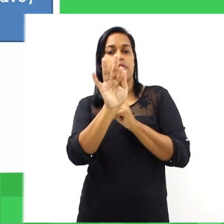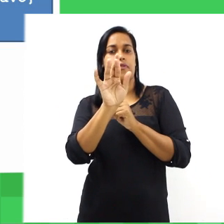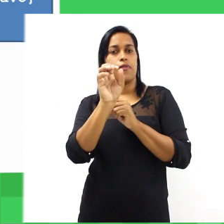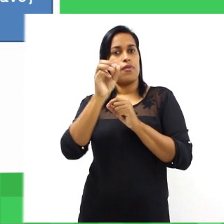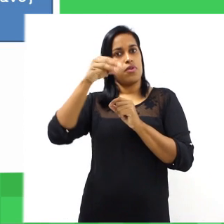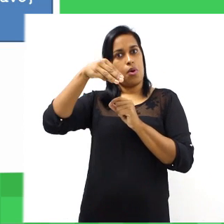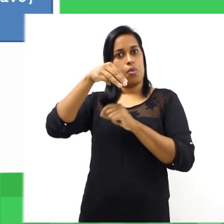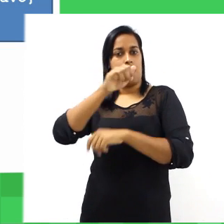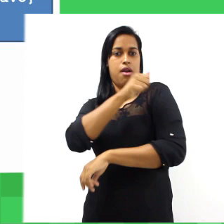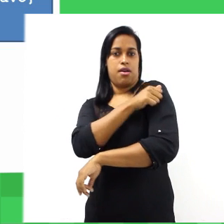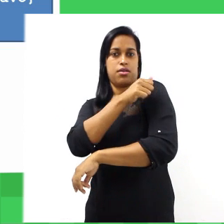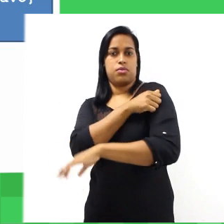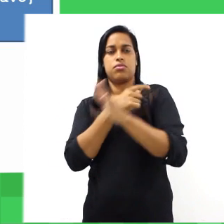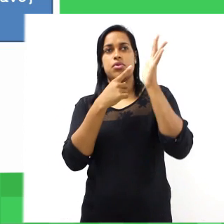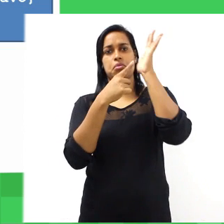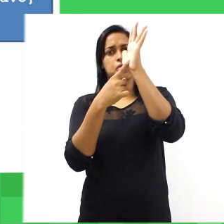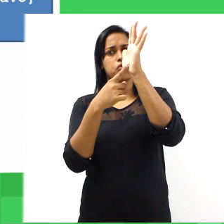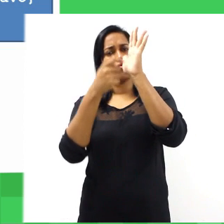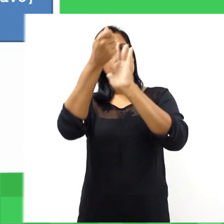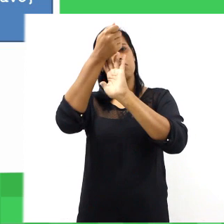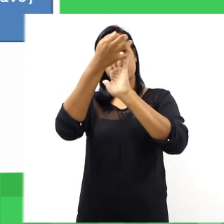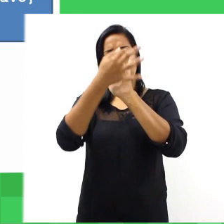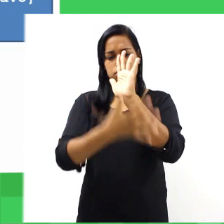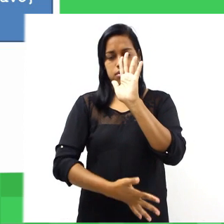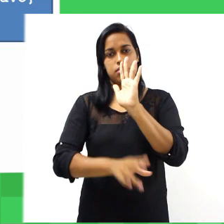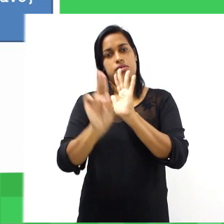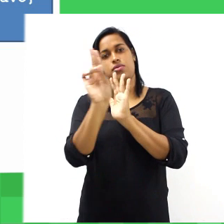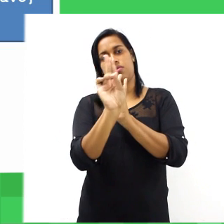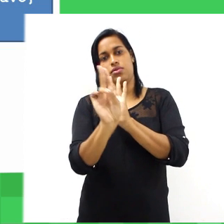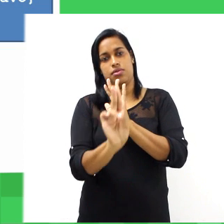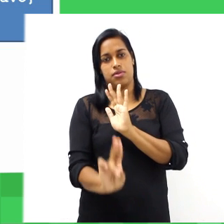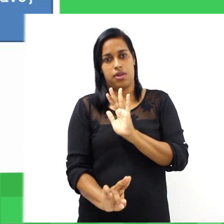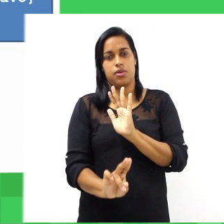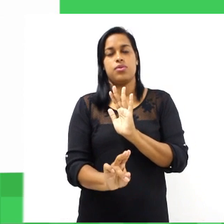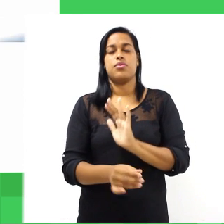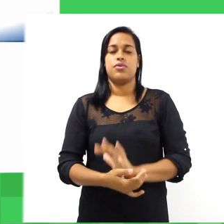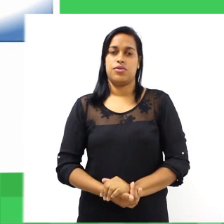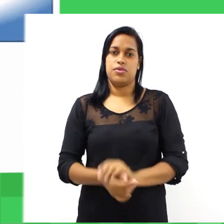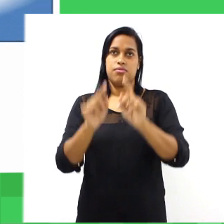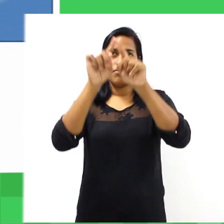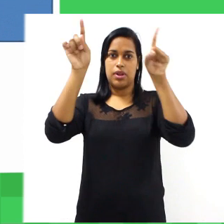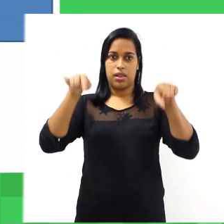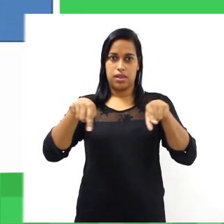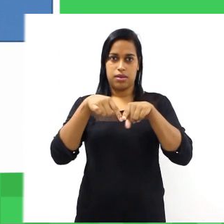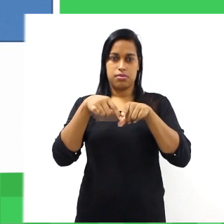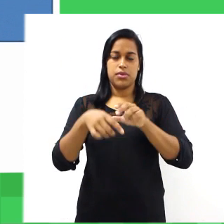aí mostrará todos os nomes desses dados.